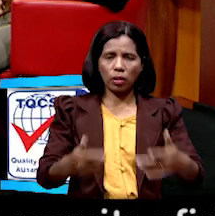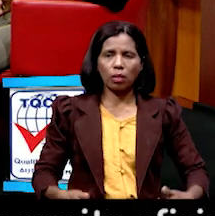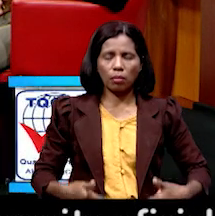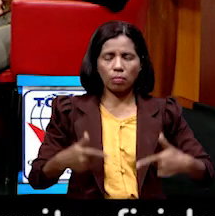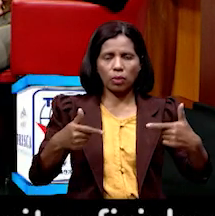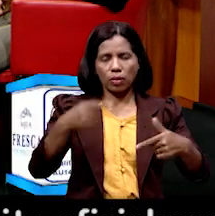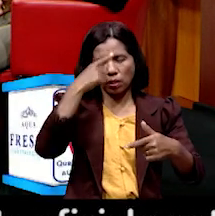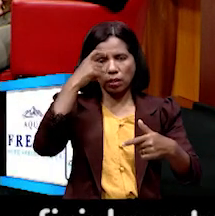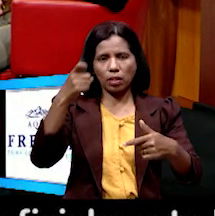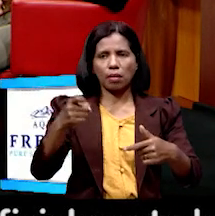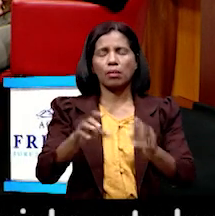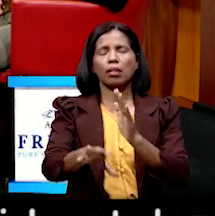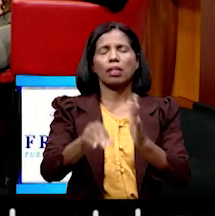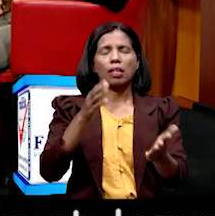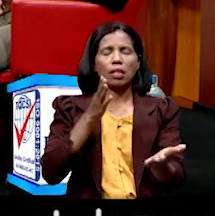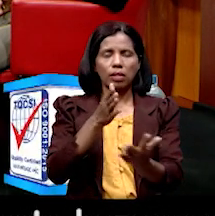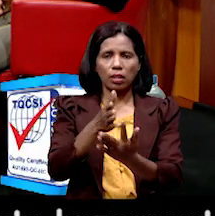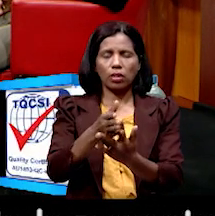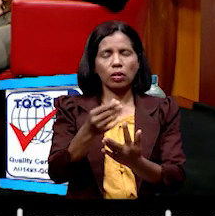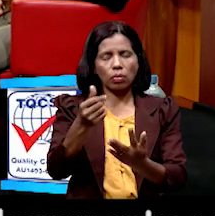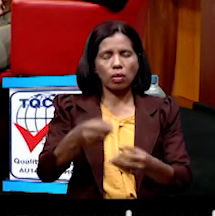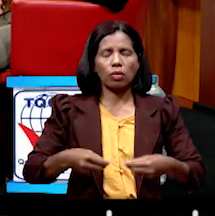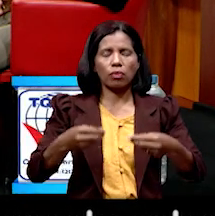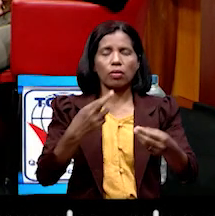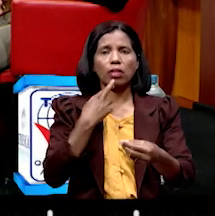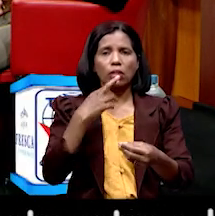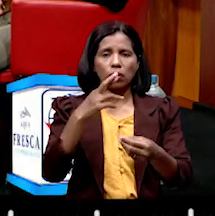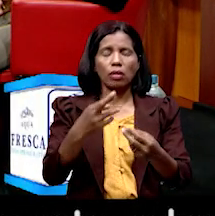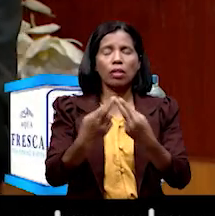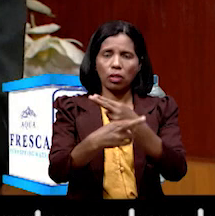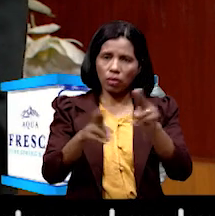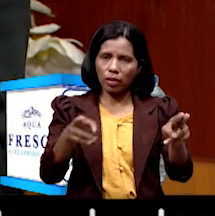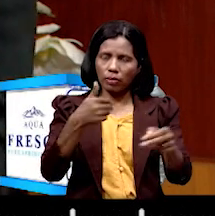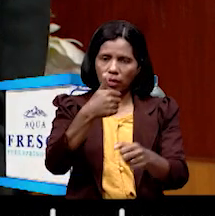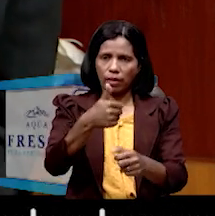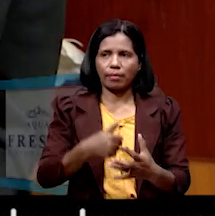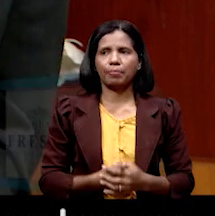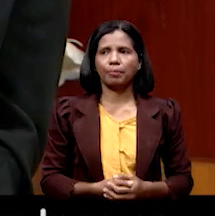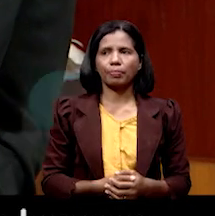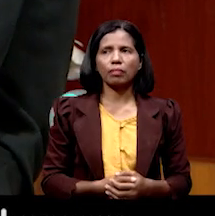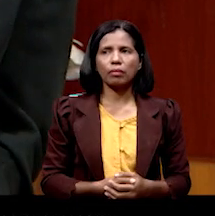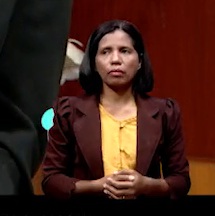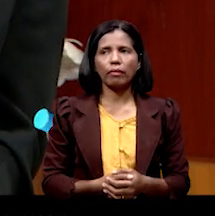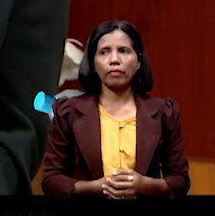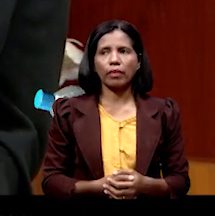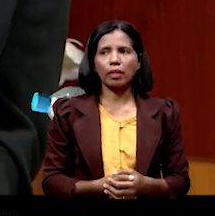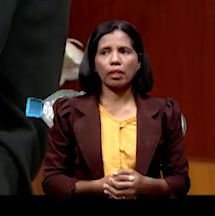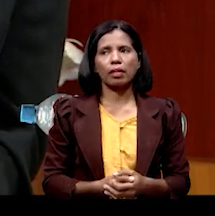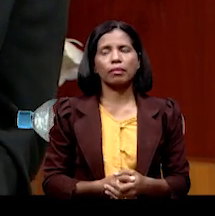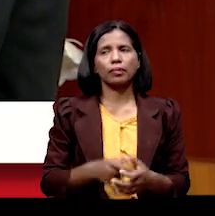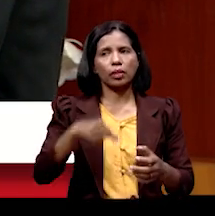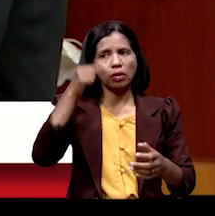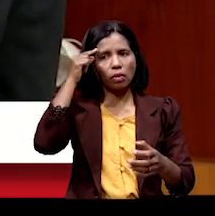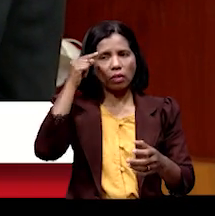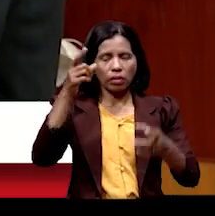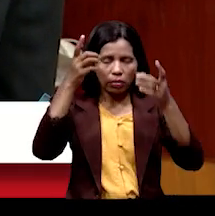setor balon mos hetan sucesso e tuang no foi resultado dia. Ho questão in serne e governo assai e decisões